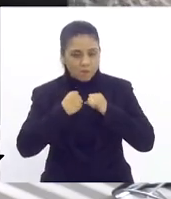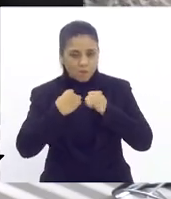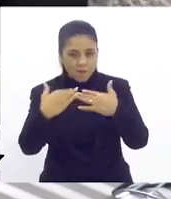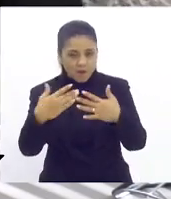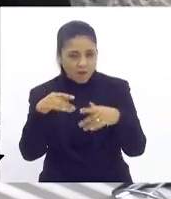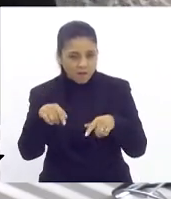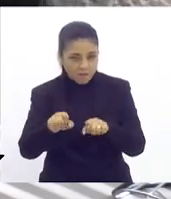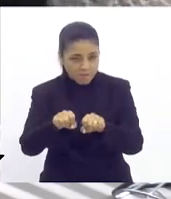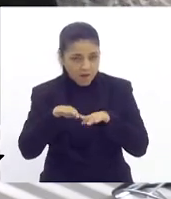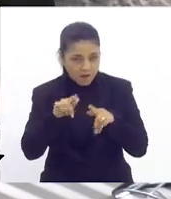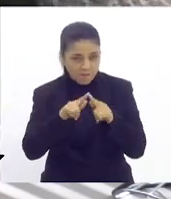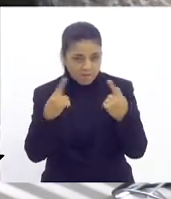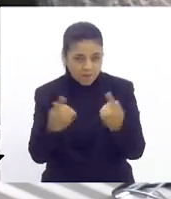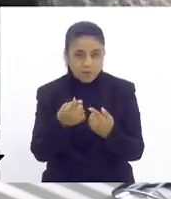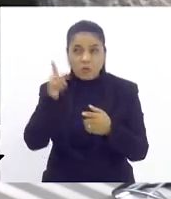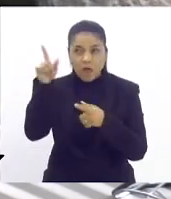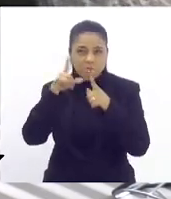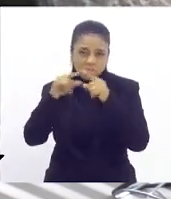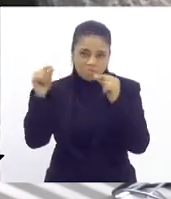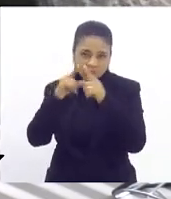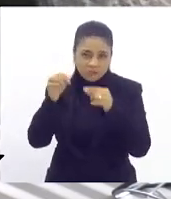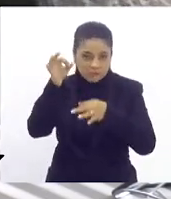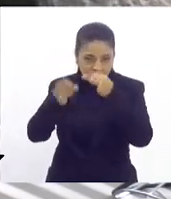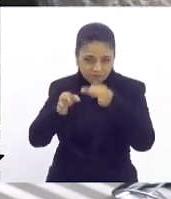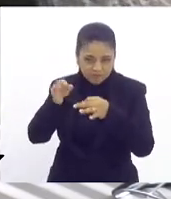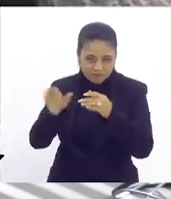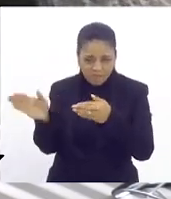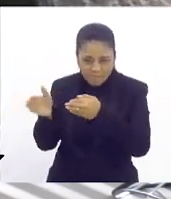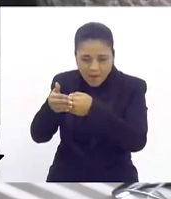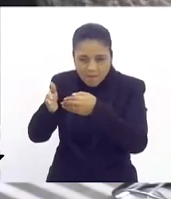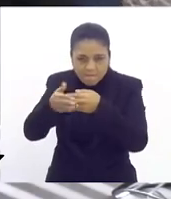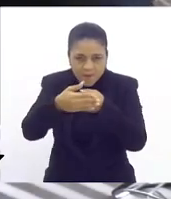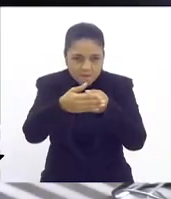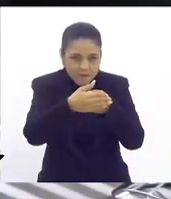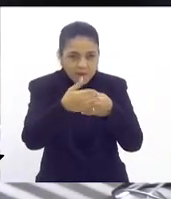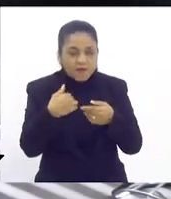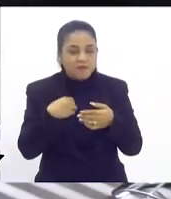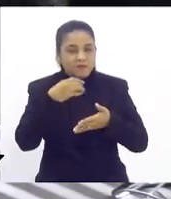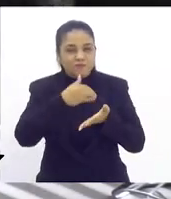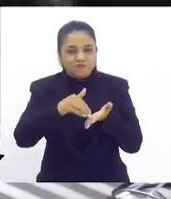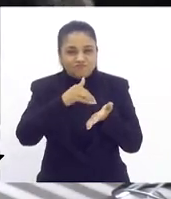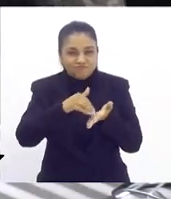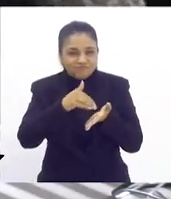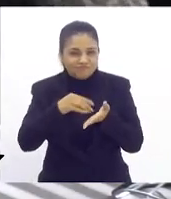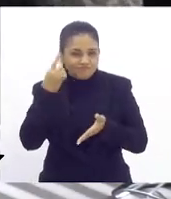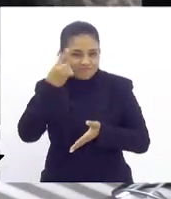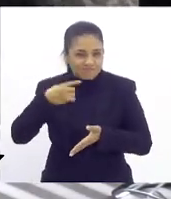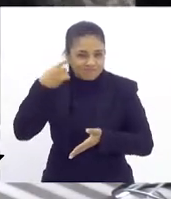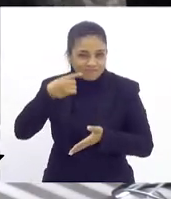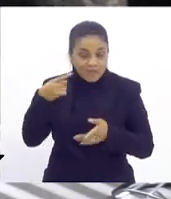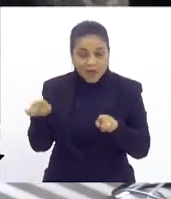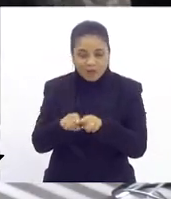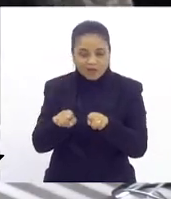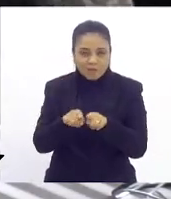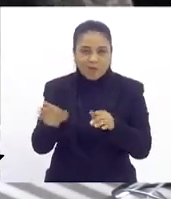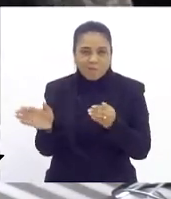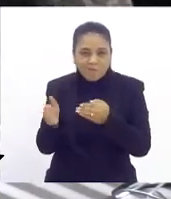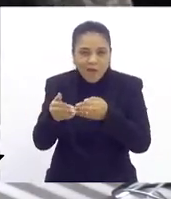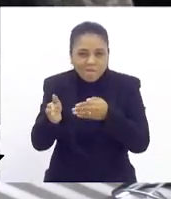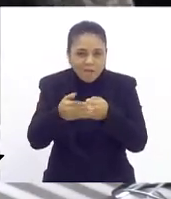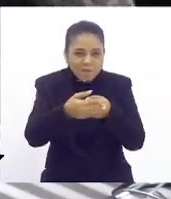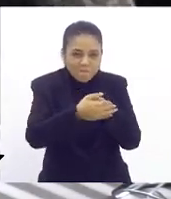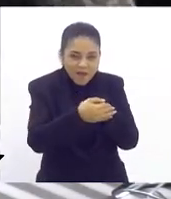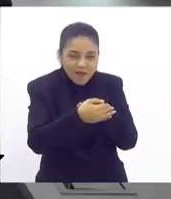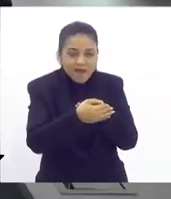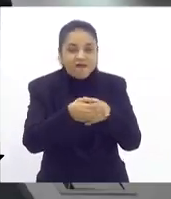isso é em Brasília na justiça se blinda com grandes escritórios E agora se blindando com o governador aqui fica mais